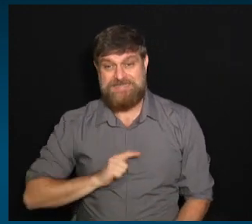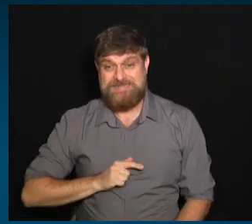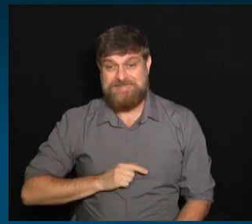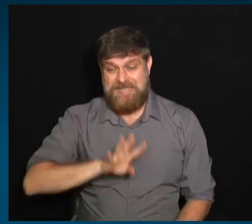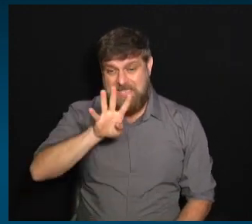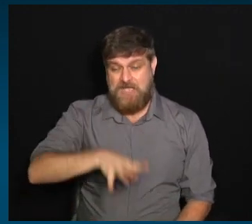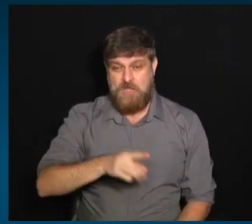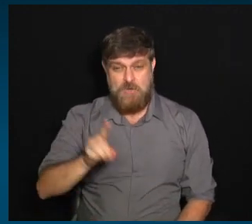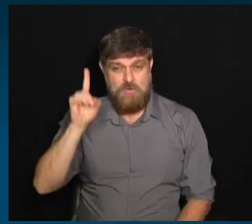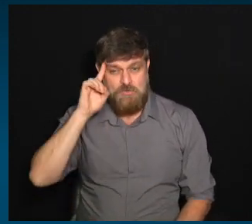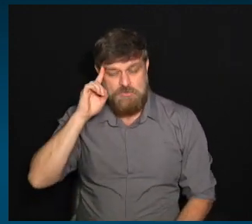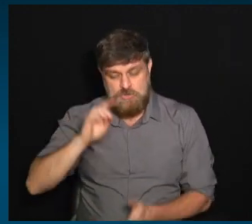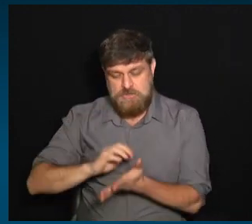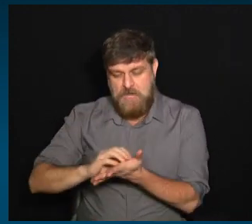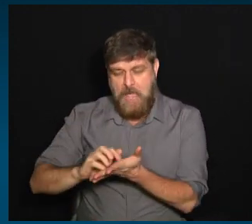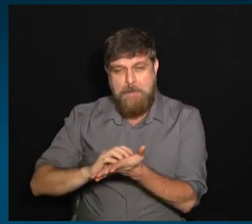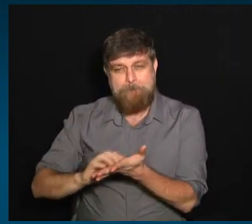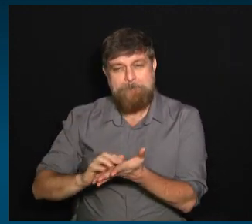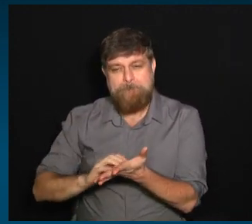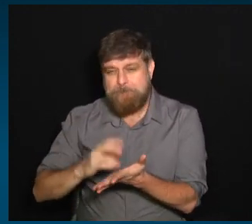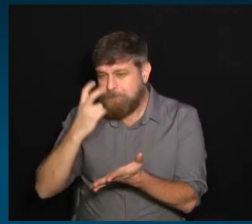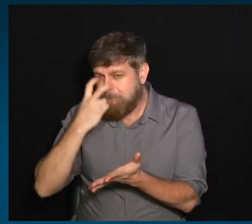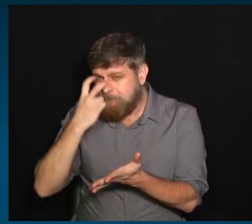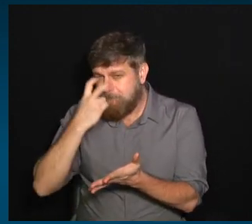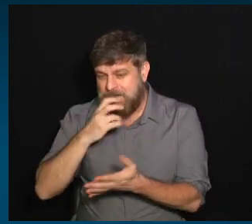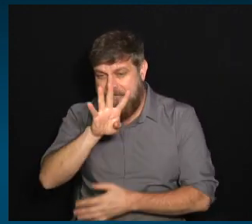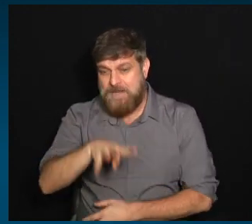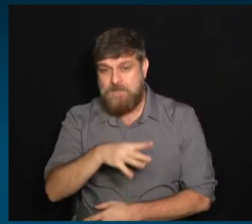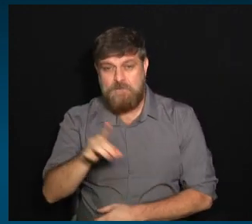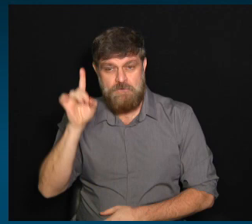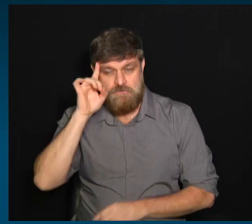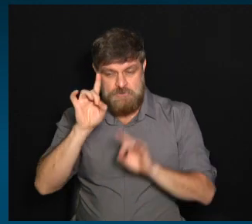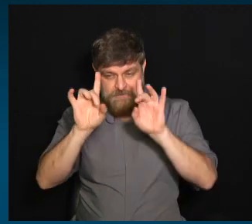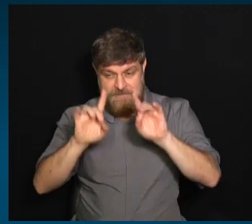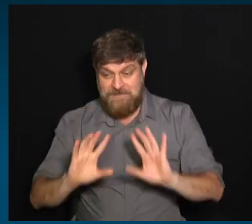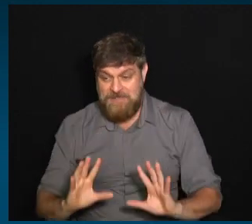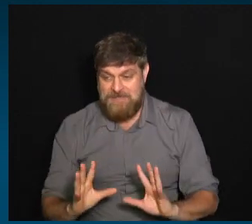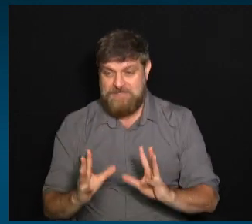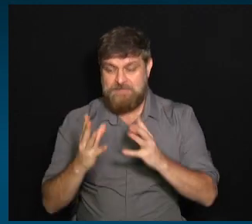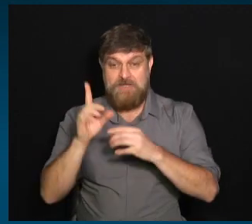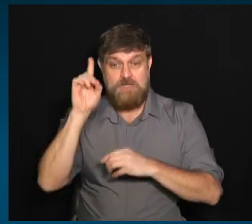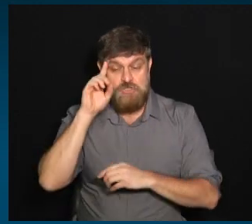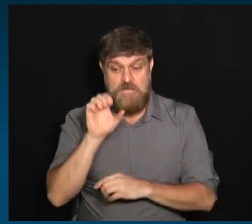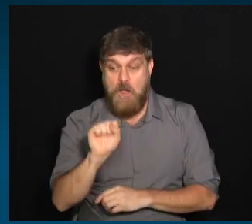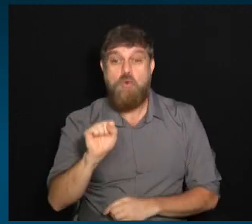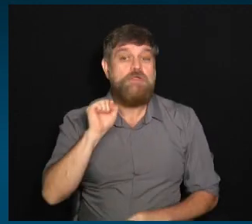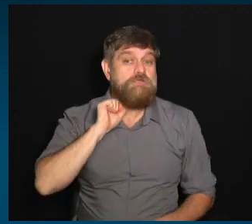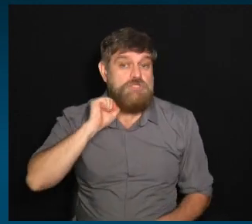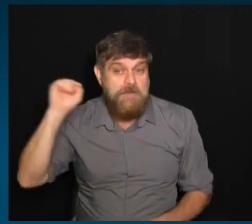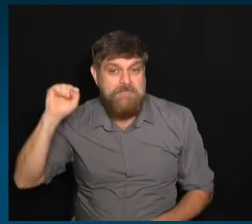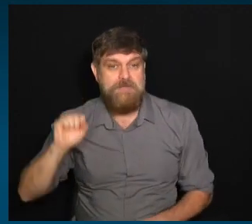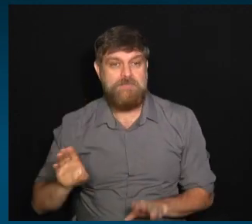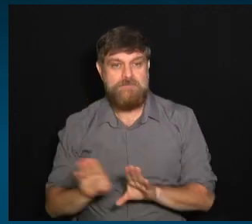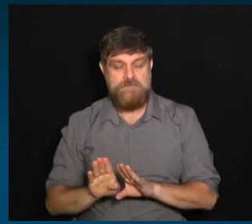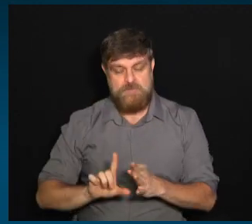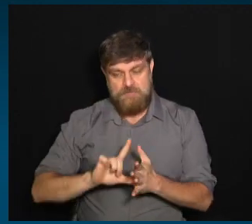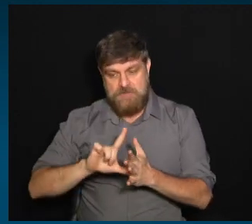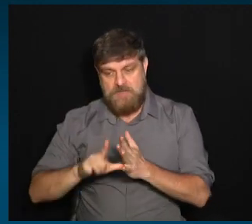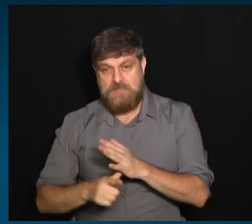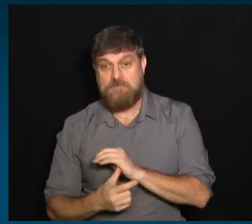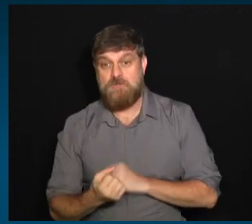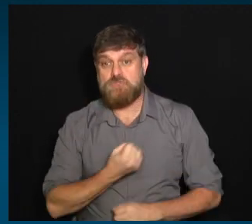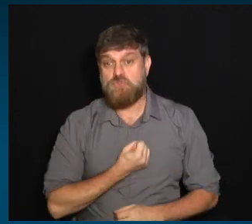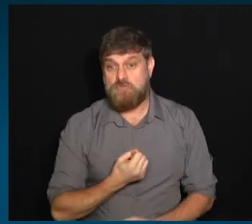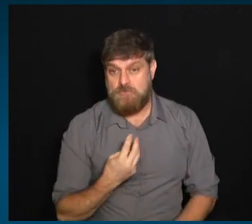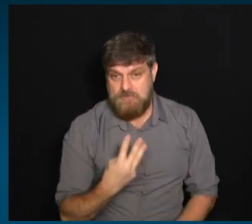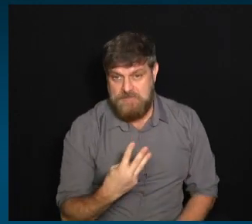Municipal do Sistema Braille no calendário oficial do município, a ser celebrado em 8 de abril. Em seguida, segue para a votação